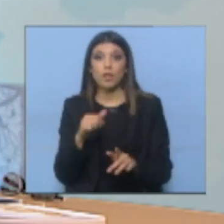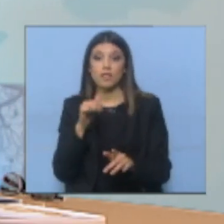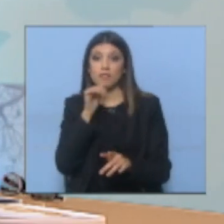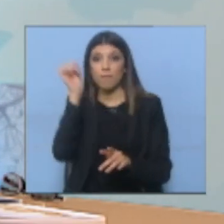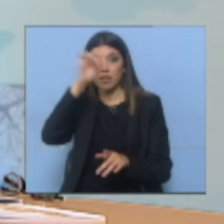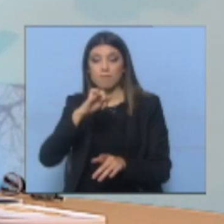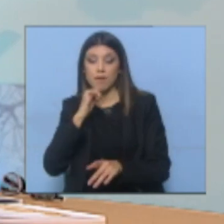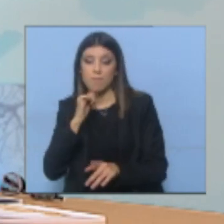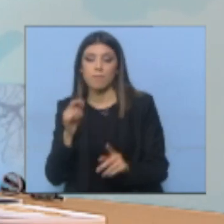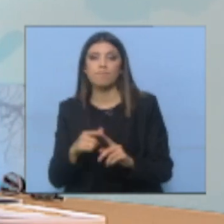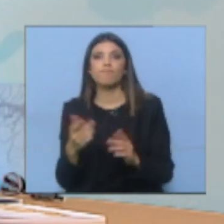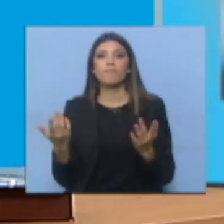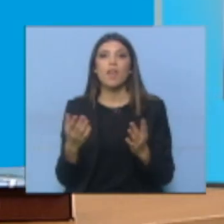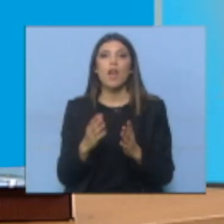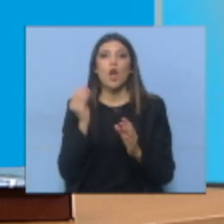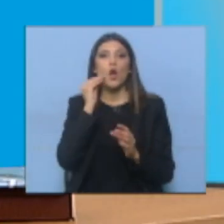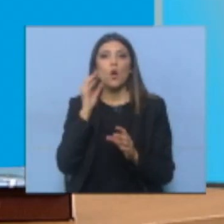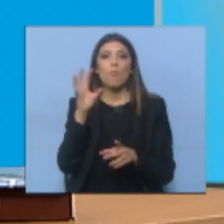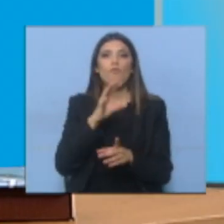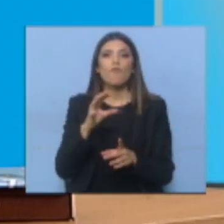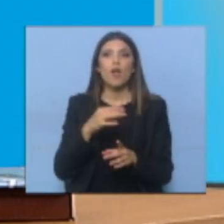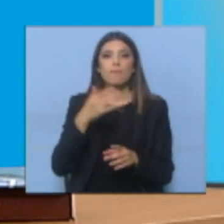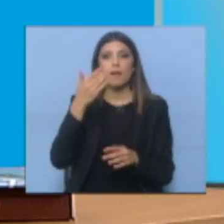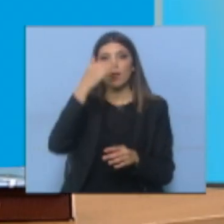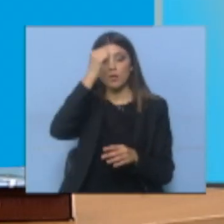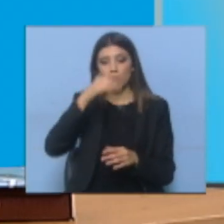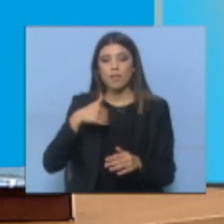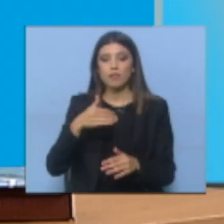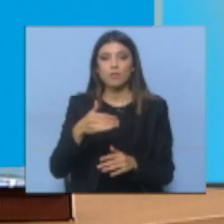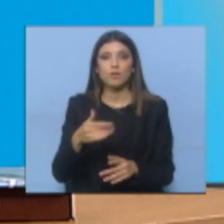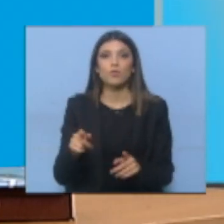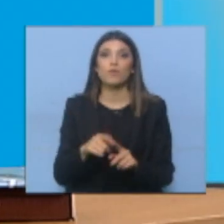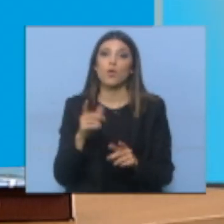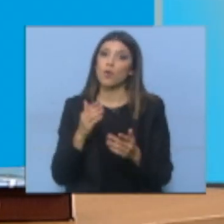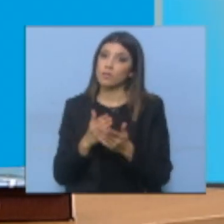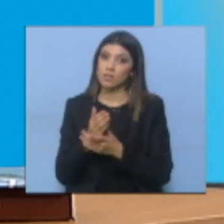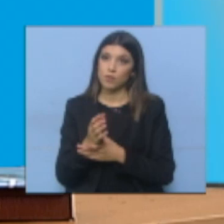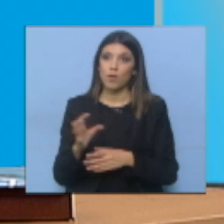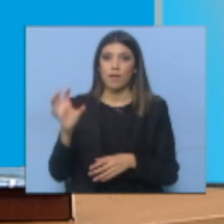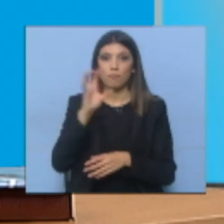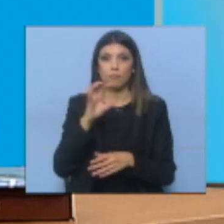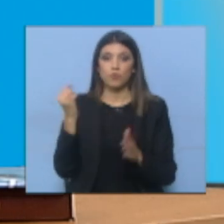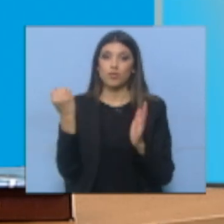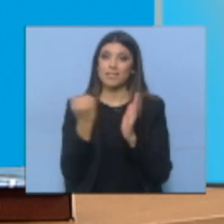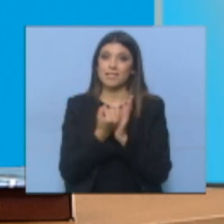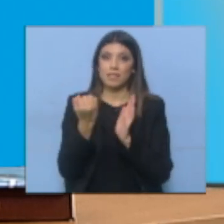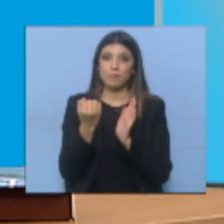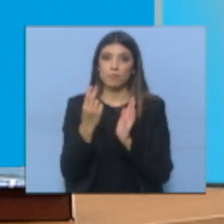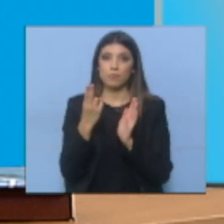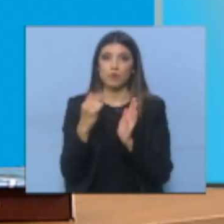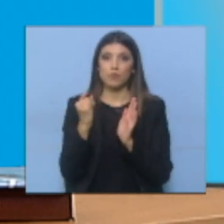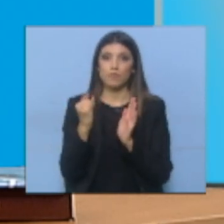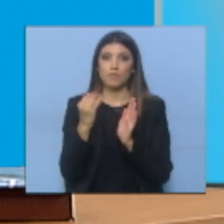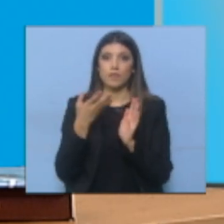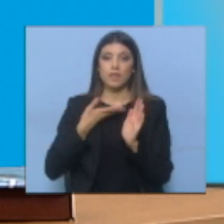domingo? Nós continuamos com a simbologia da videira, que sugerimos que seja colocada tanto quanto